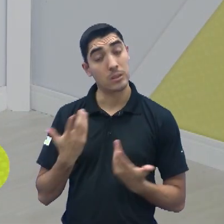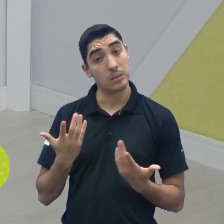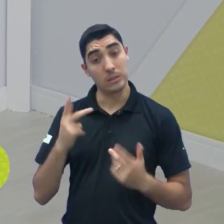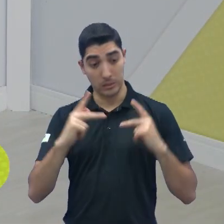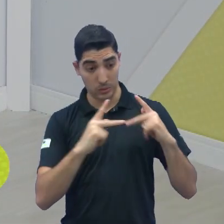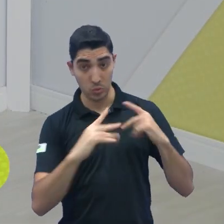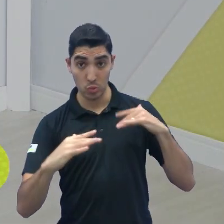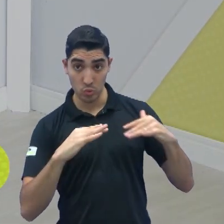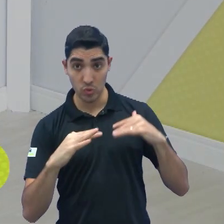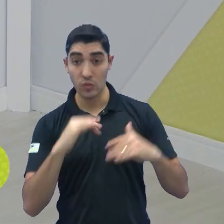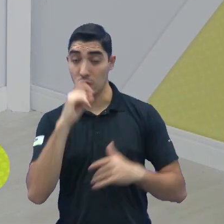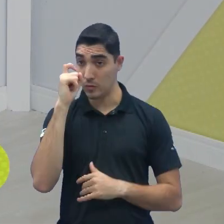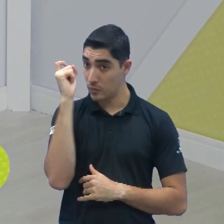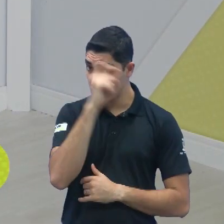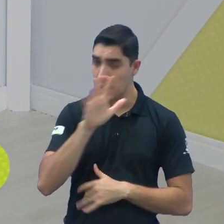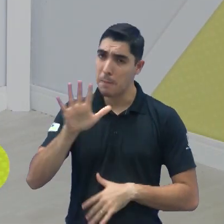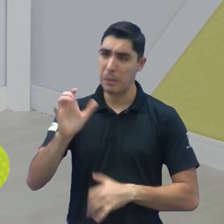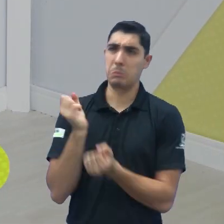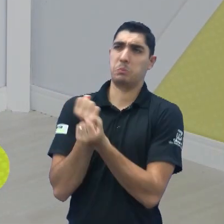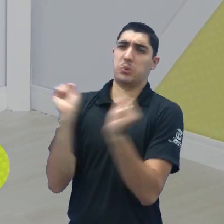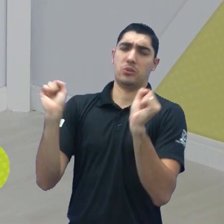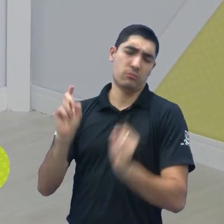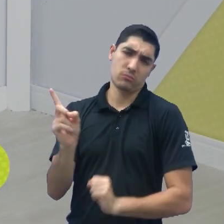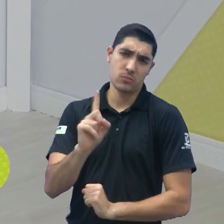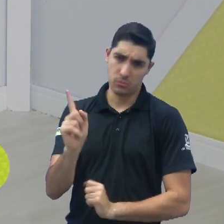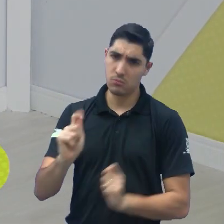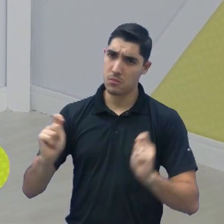Com certeza. Impossível? Jamais. A gente vai